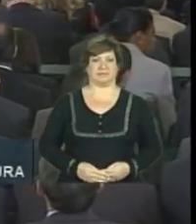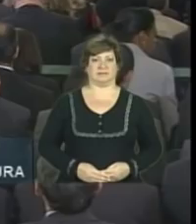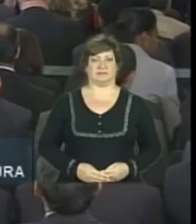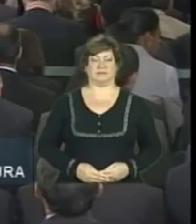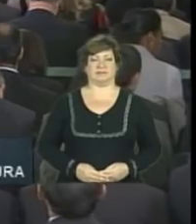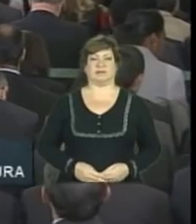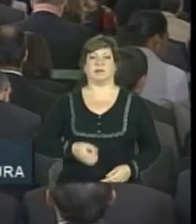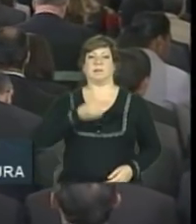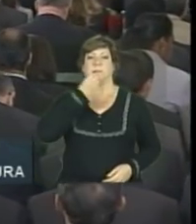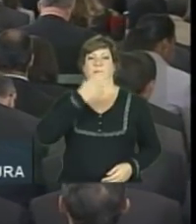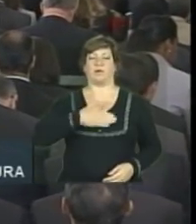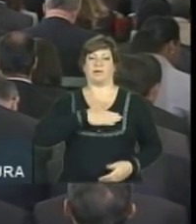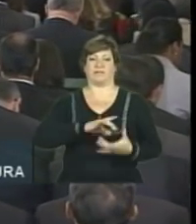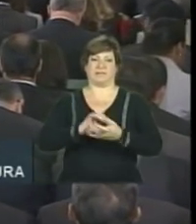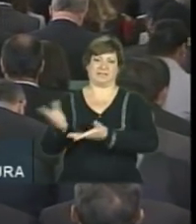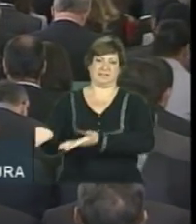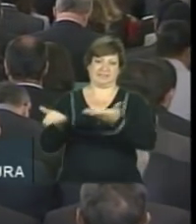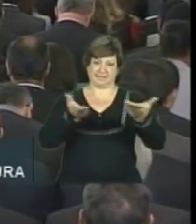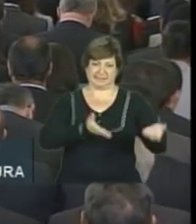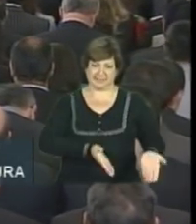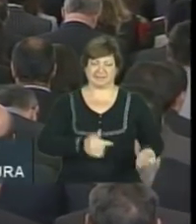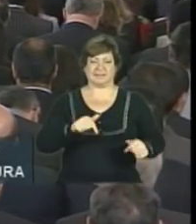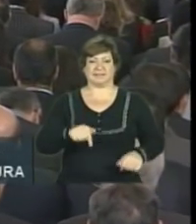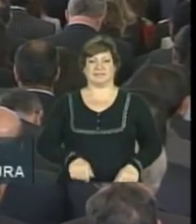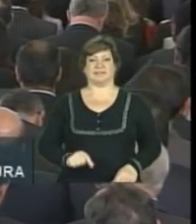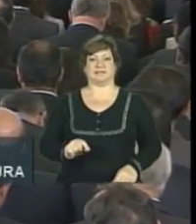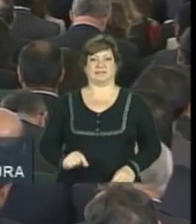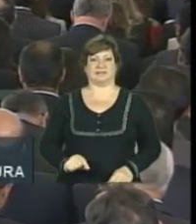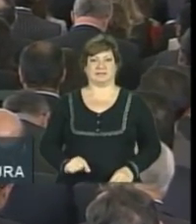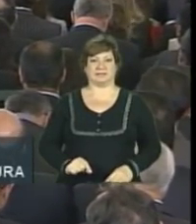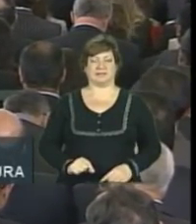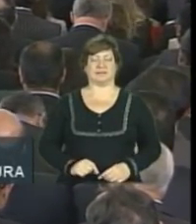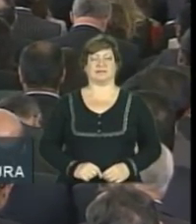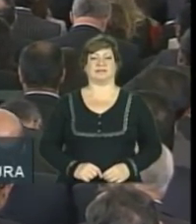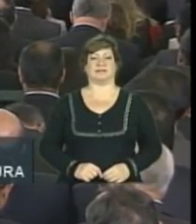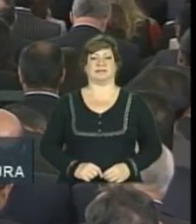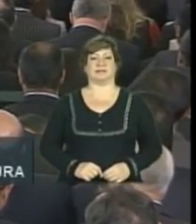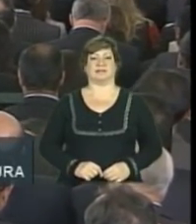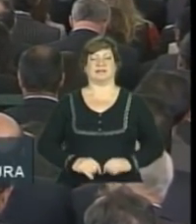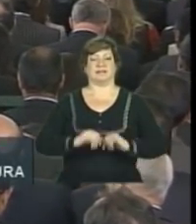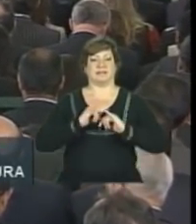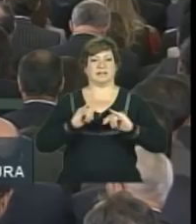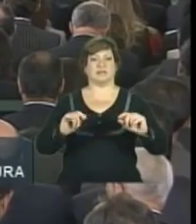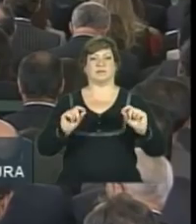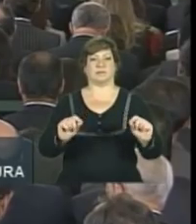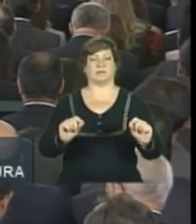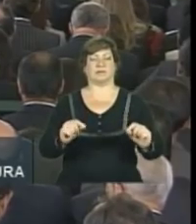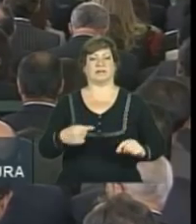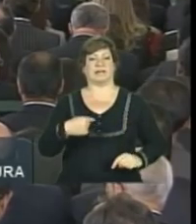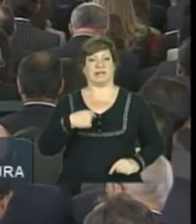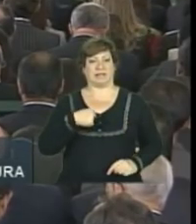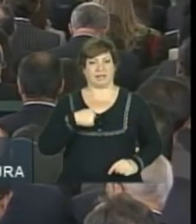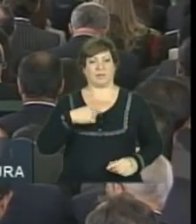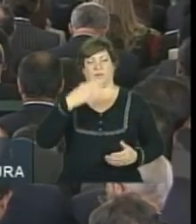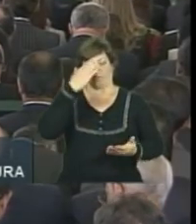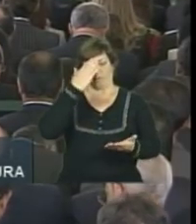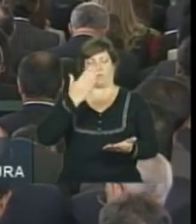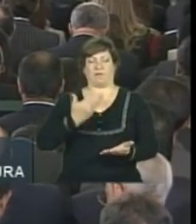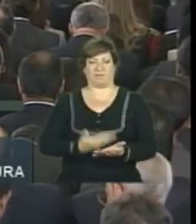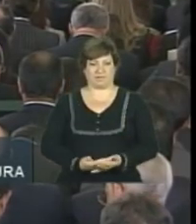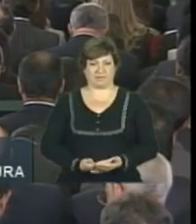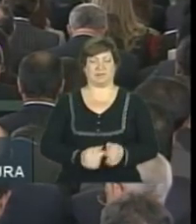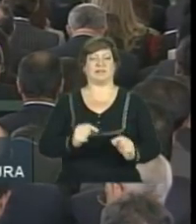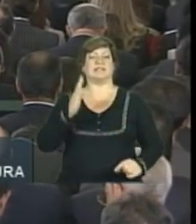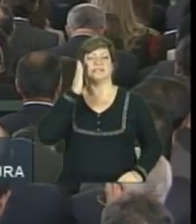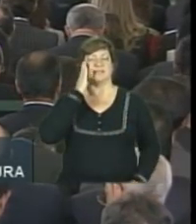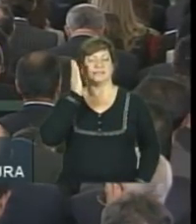as boas-vindas e dizer que eu confio e sei